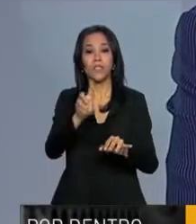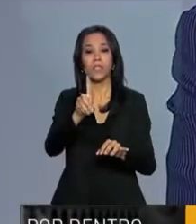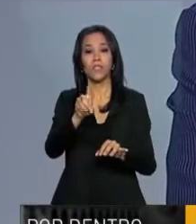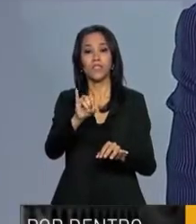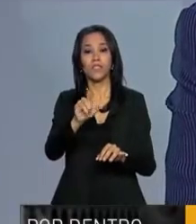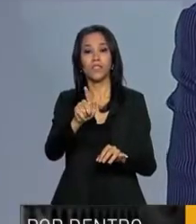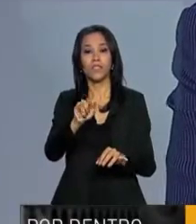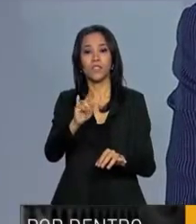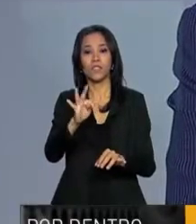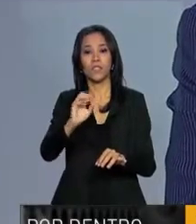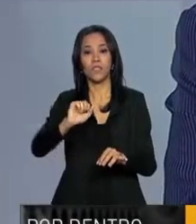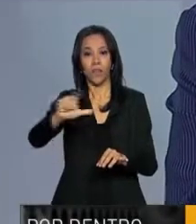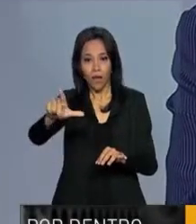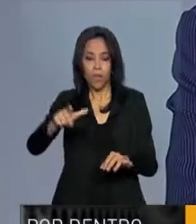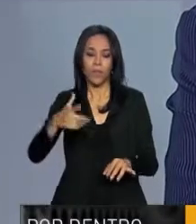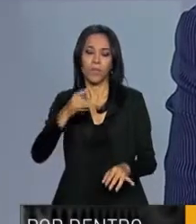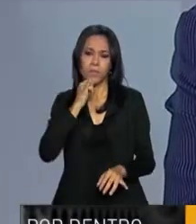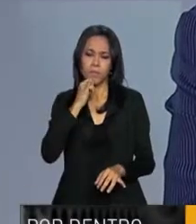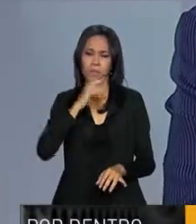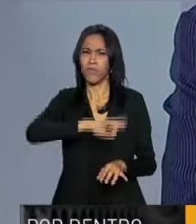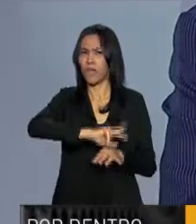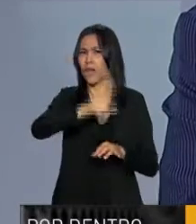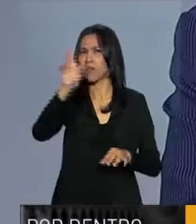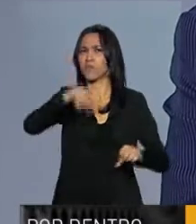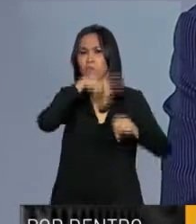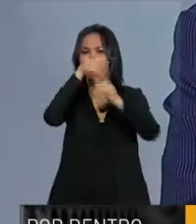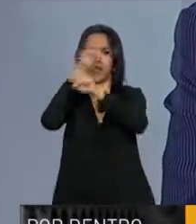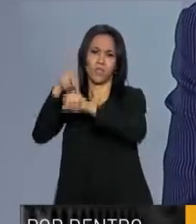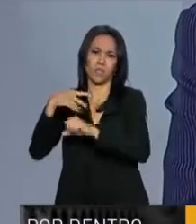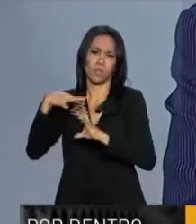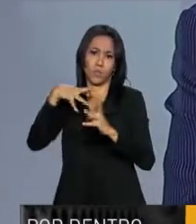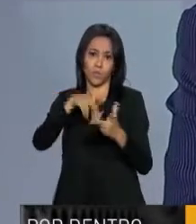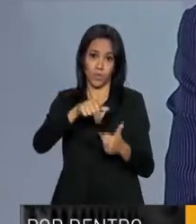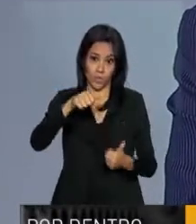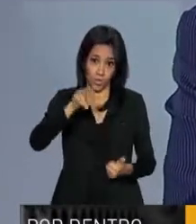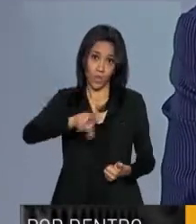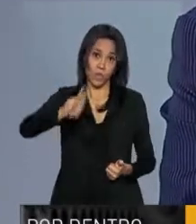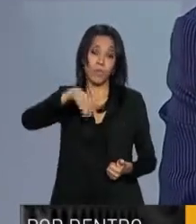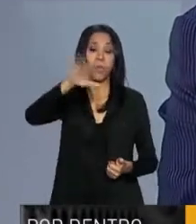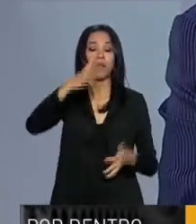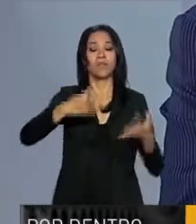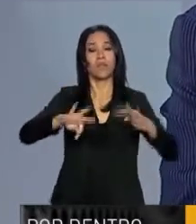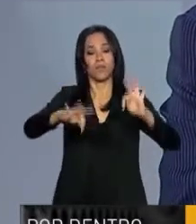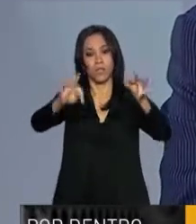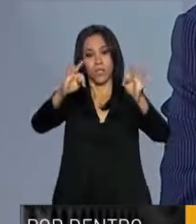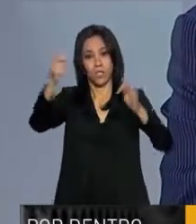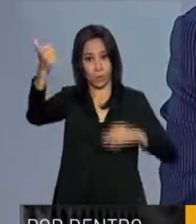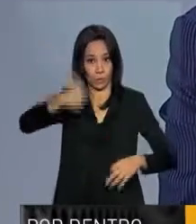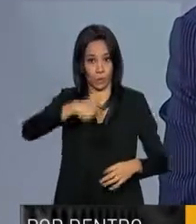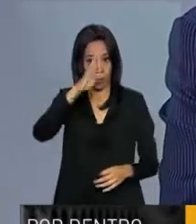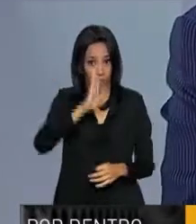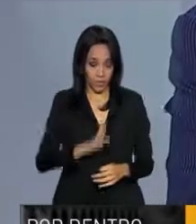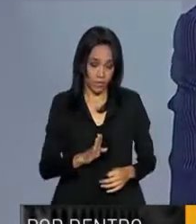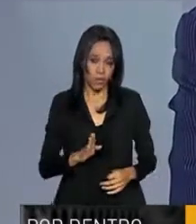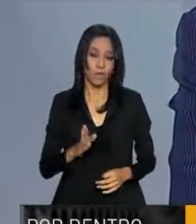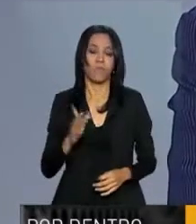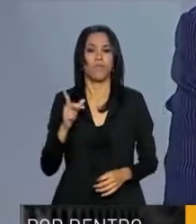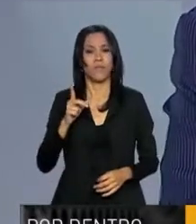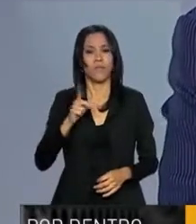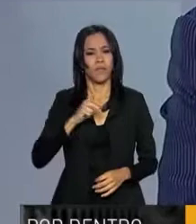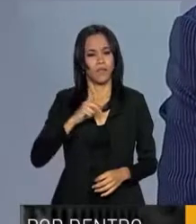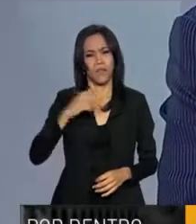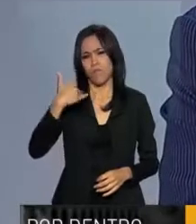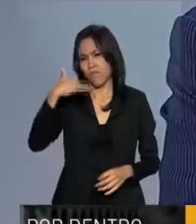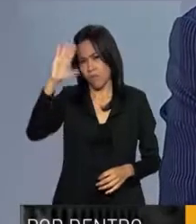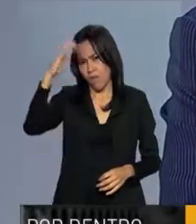do mundo até países que utilizam mais tecnologia do que o brasil economias que estão até em termos de indicadores mais avançados